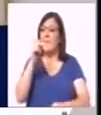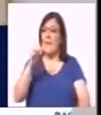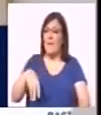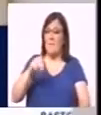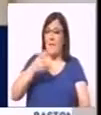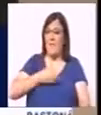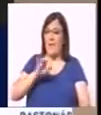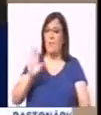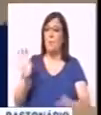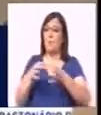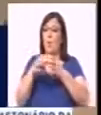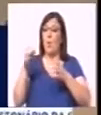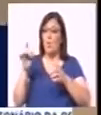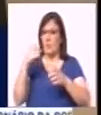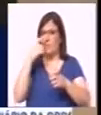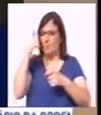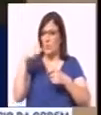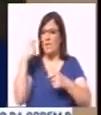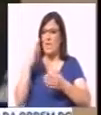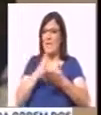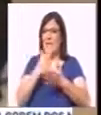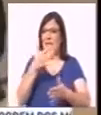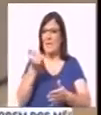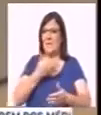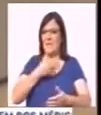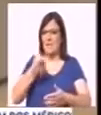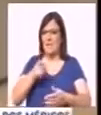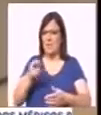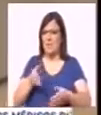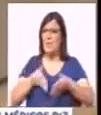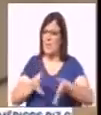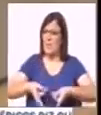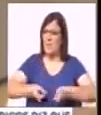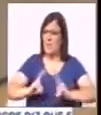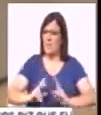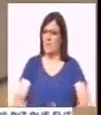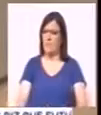exposição coletiva estará patente ao público até 15 de dezembro, com entrada livre.